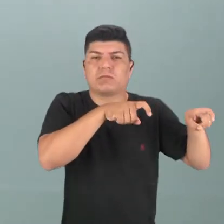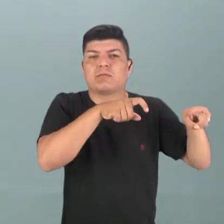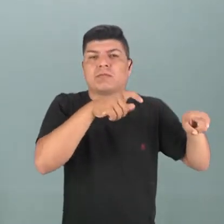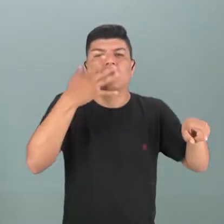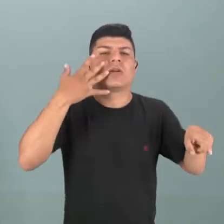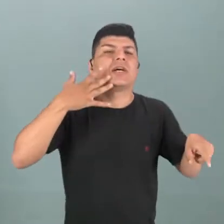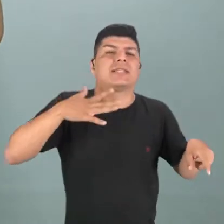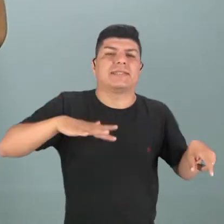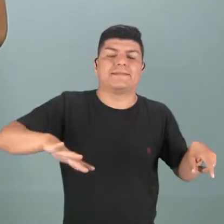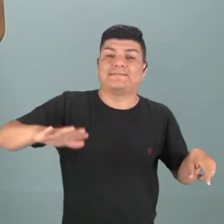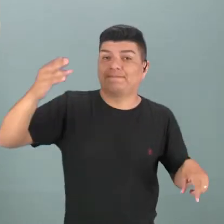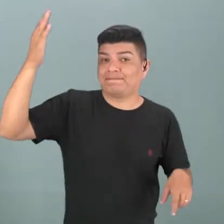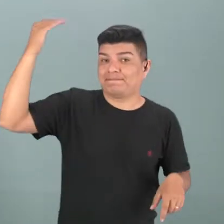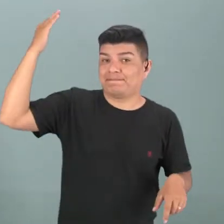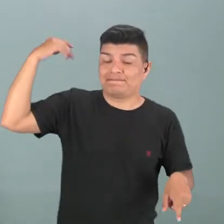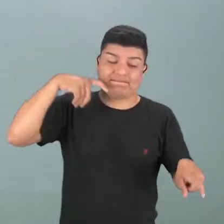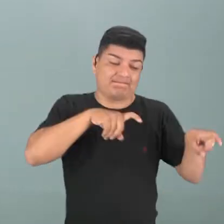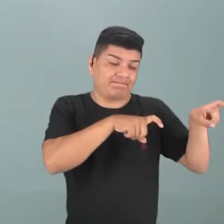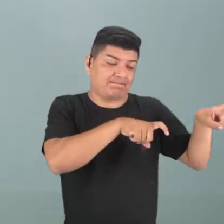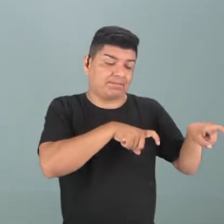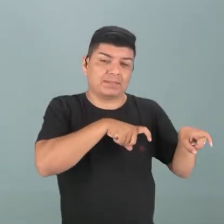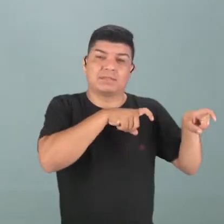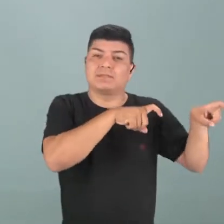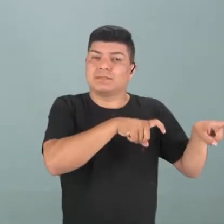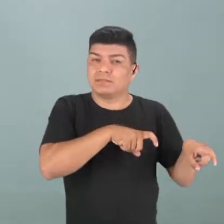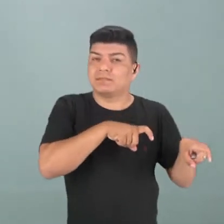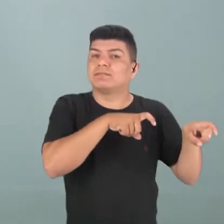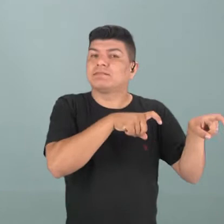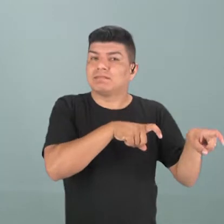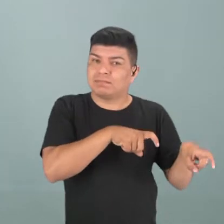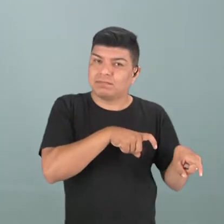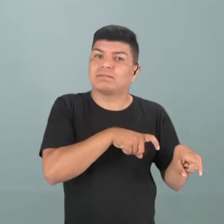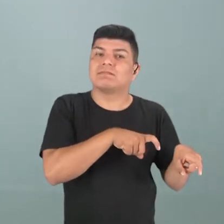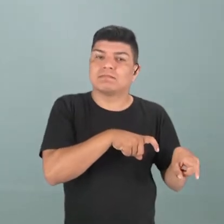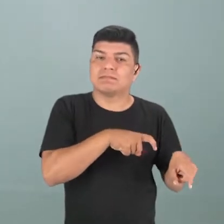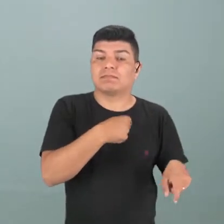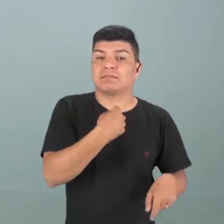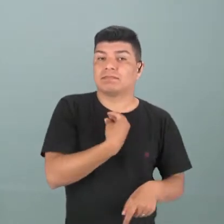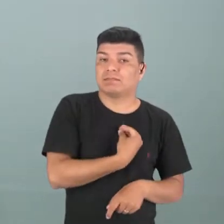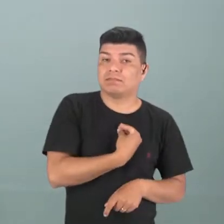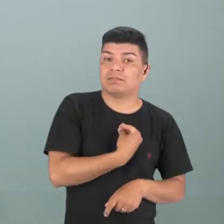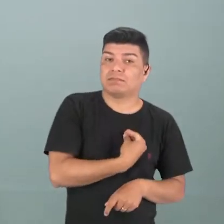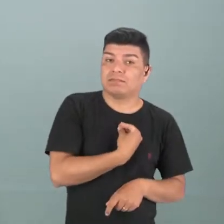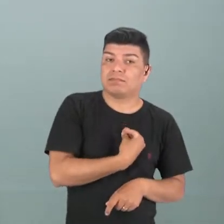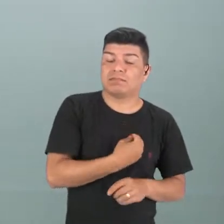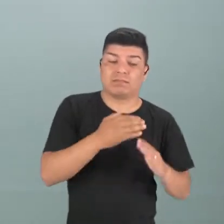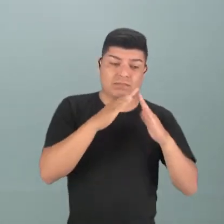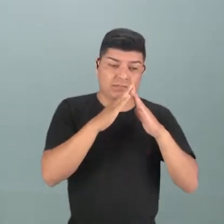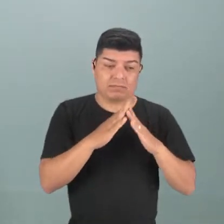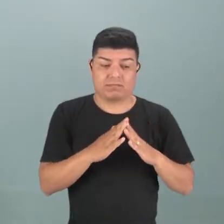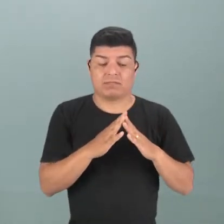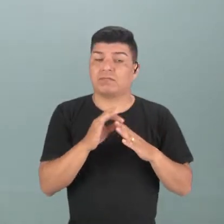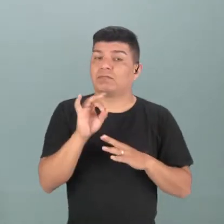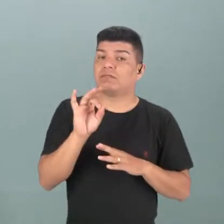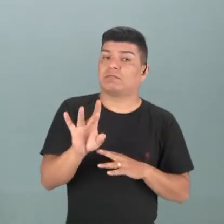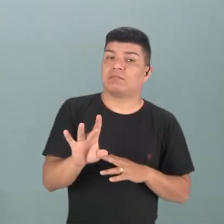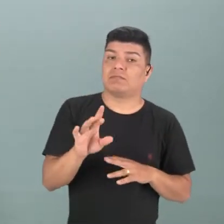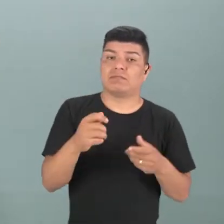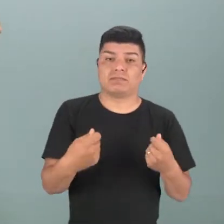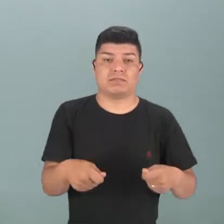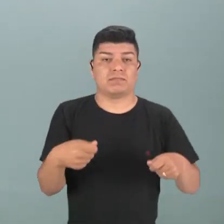infância, lá na colônia, lá na zona rural, eu morava lá, só que eu tinha